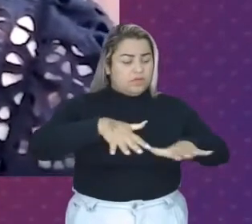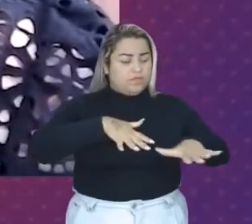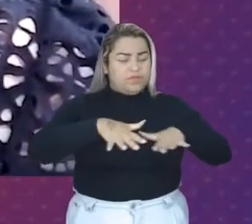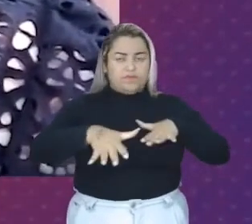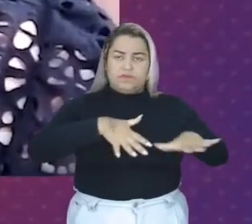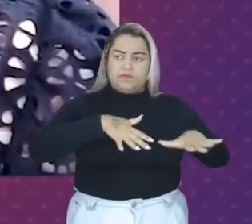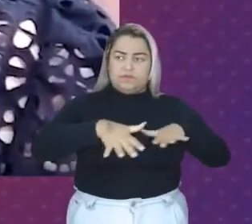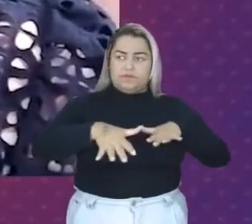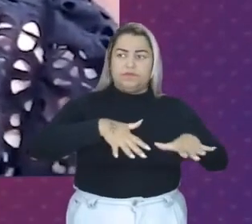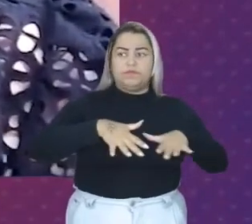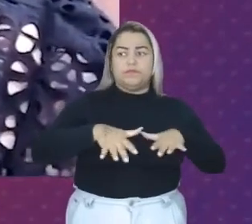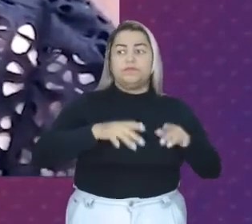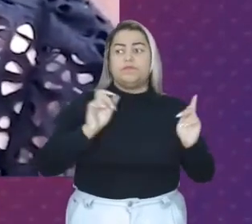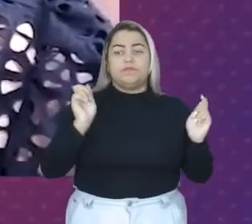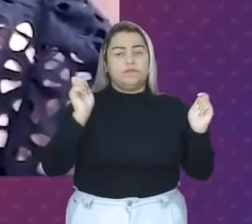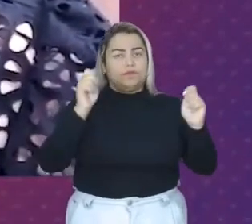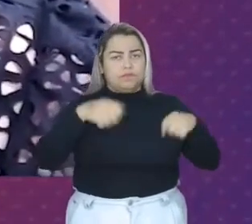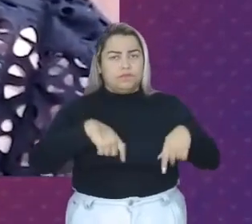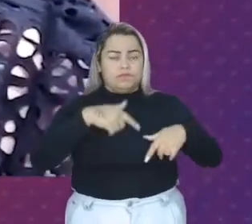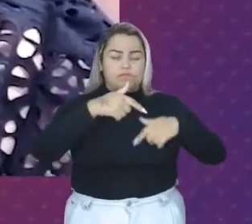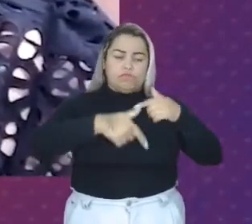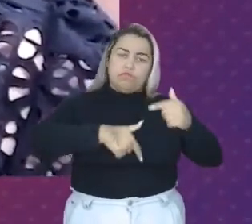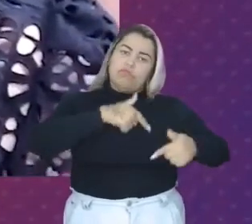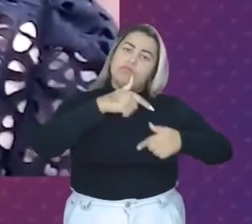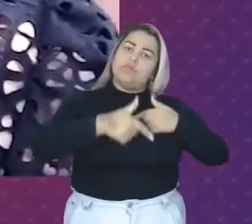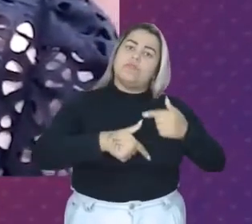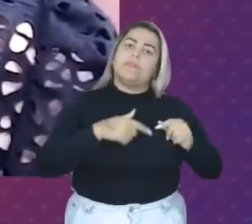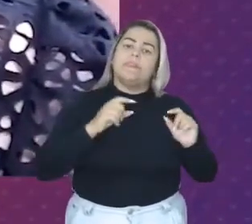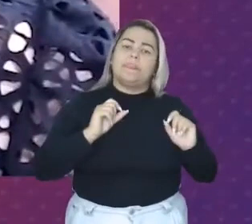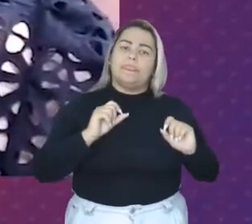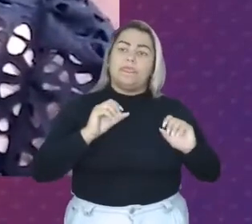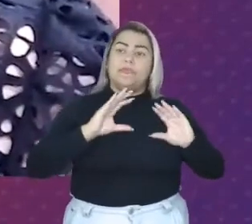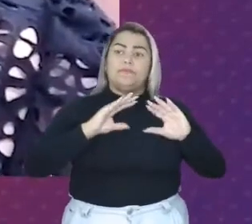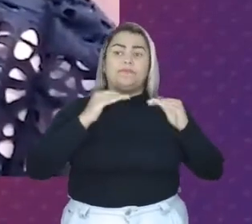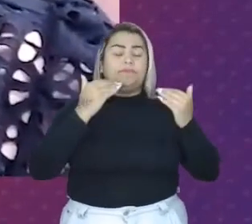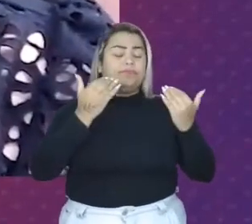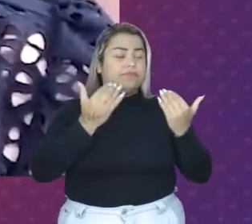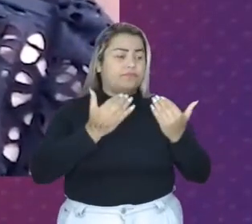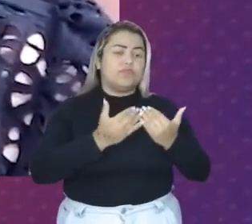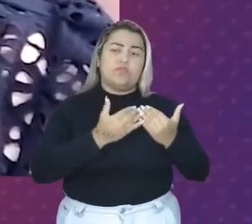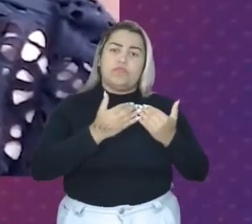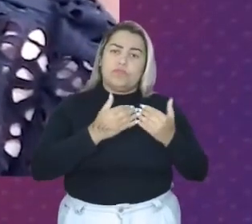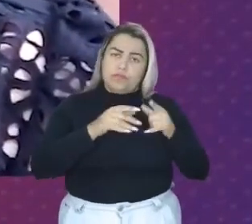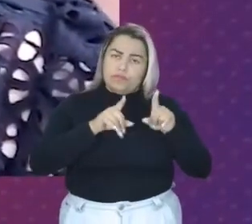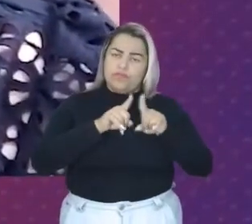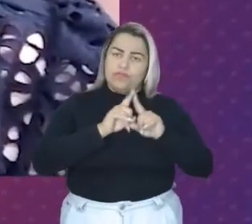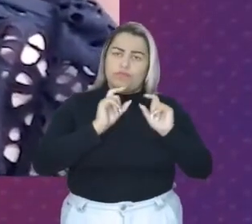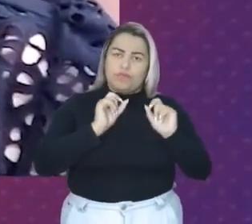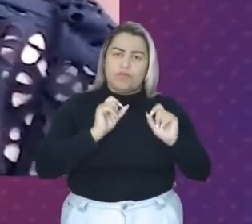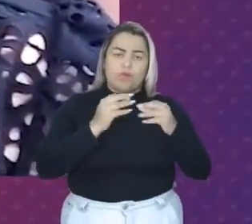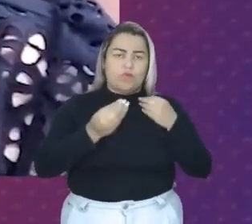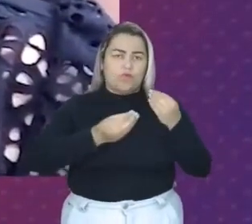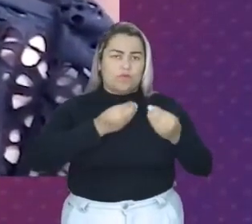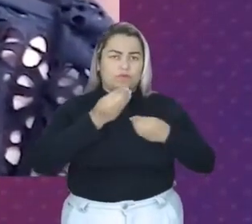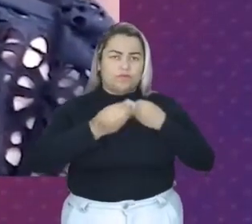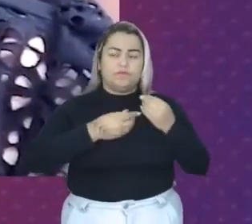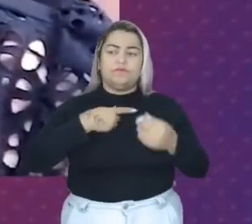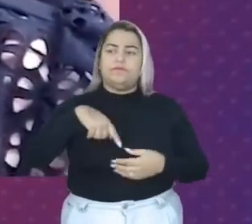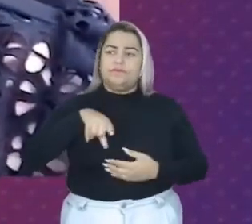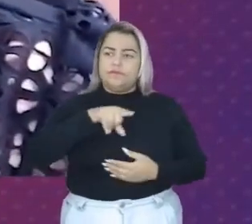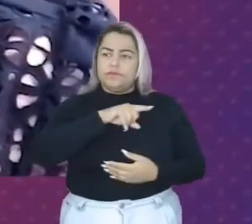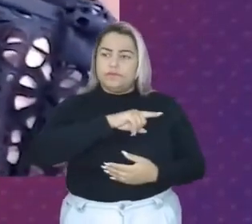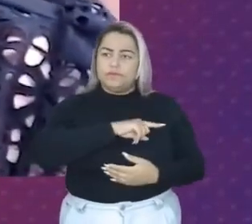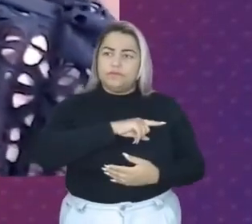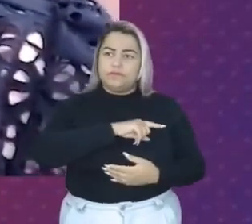movimentação necessária, o trabalho de mobilização, para dizer quais são essas alterações e como nós podemos